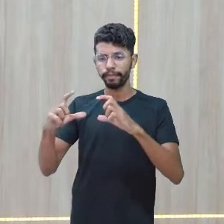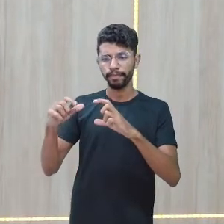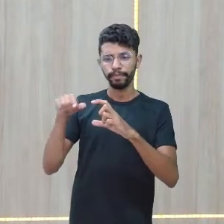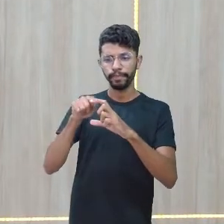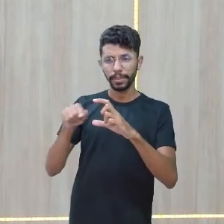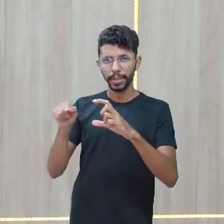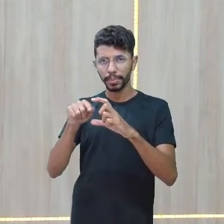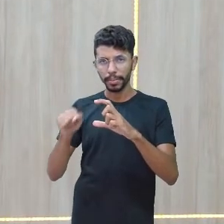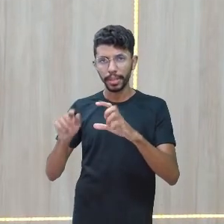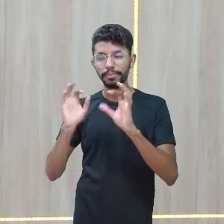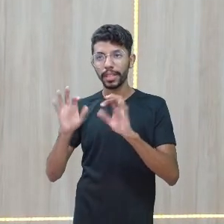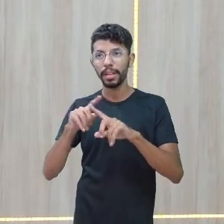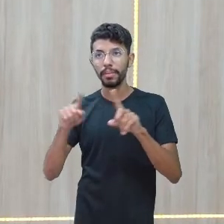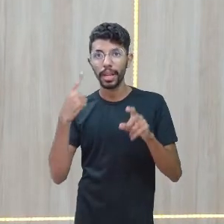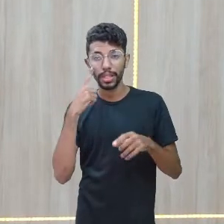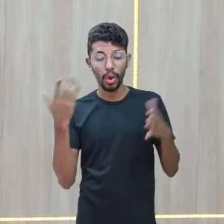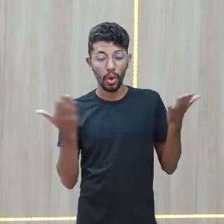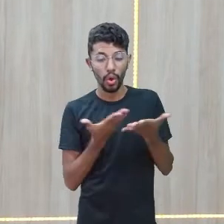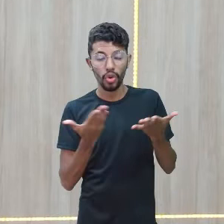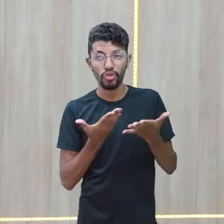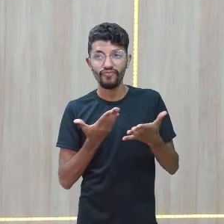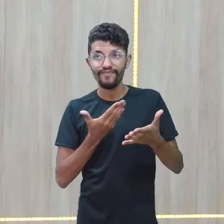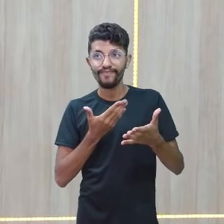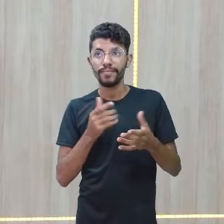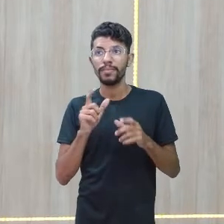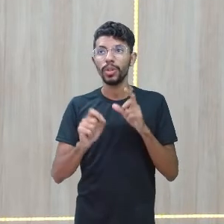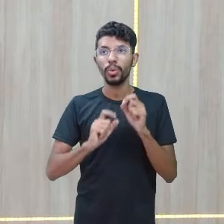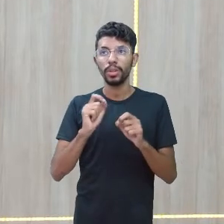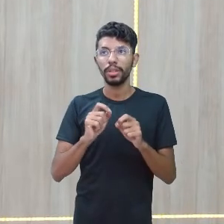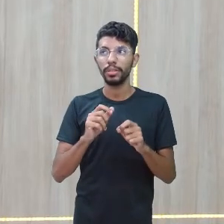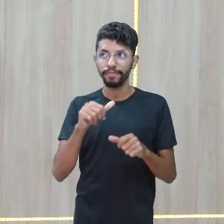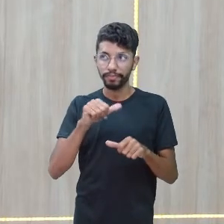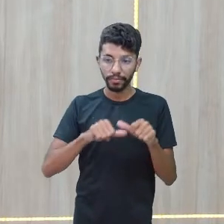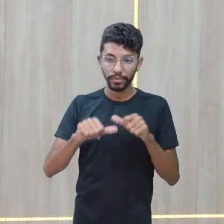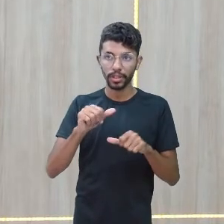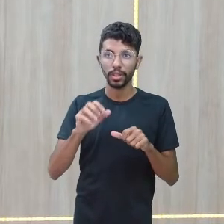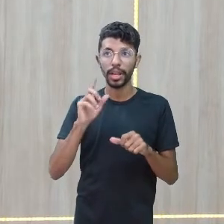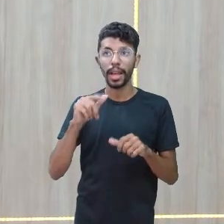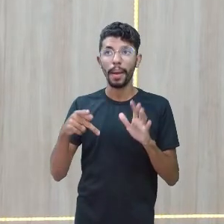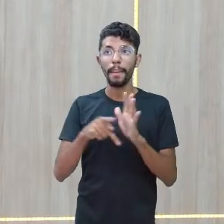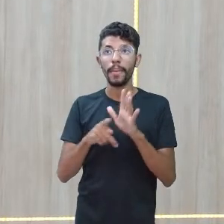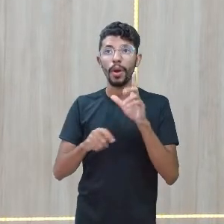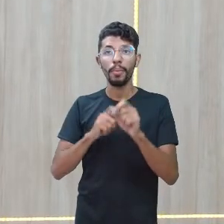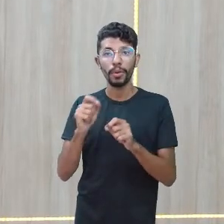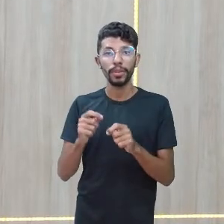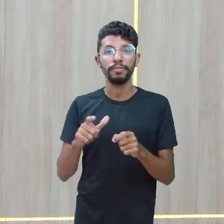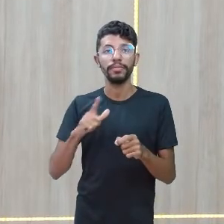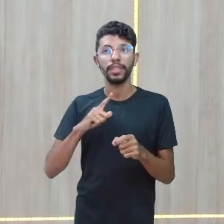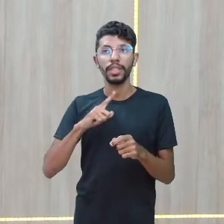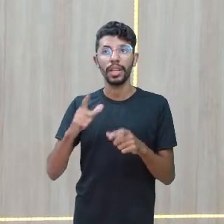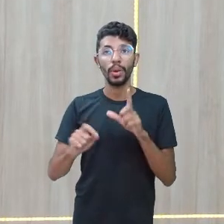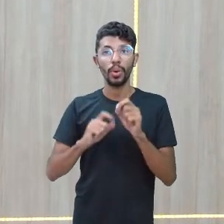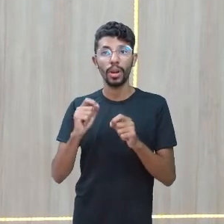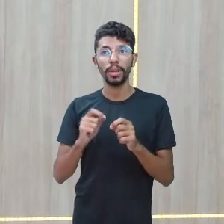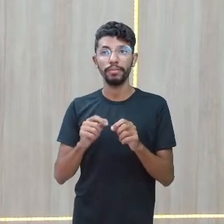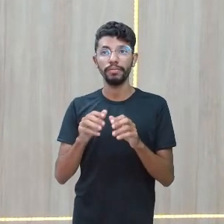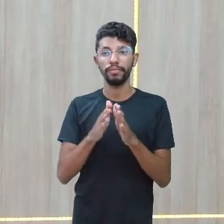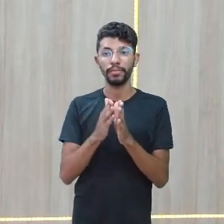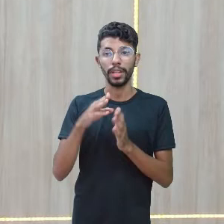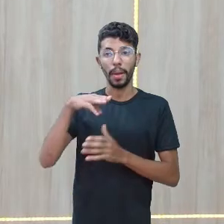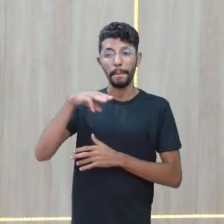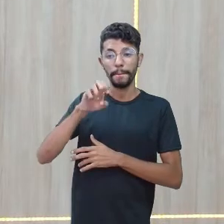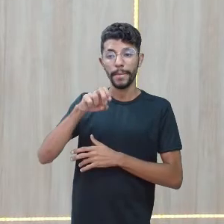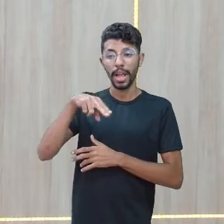produto. Hoje em dia, percebe que cada vez mais está aparecendo o menu sonoro. Ou seja, você liga o som, aí está lá.